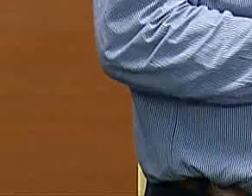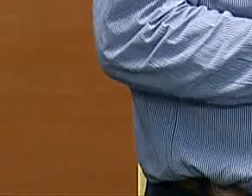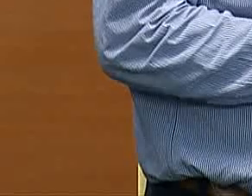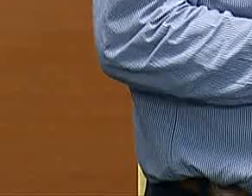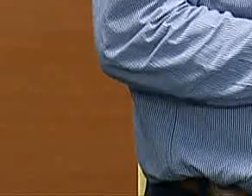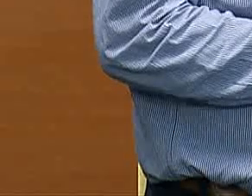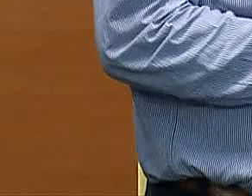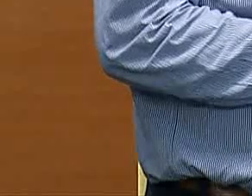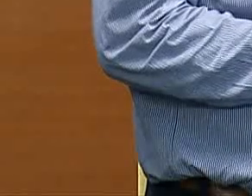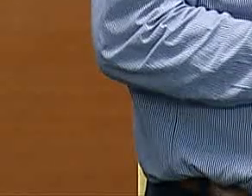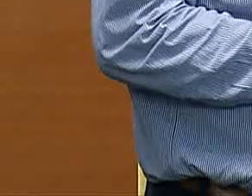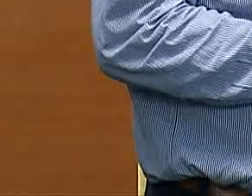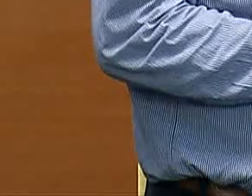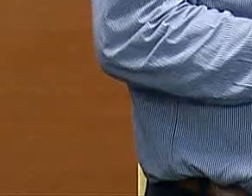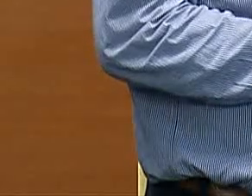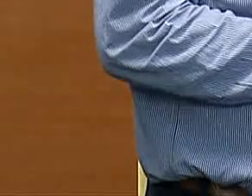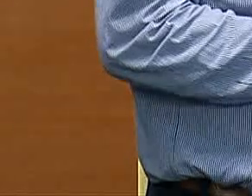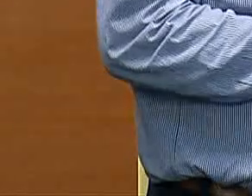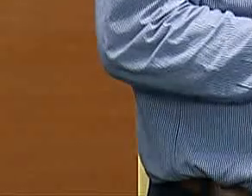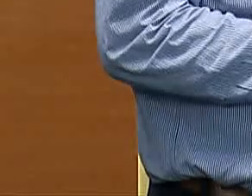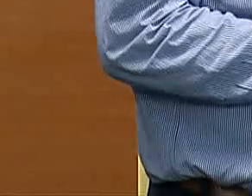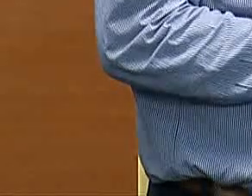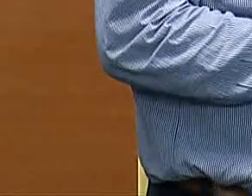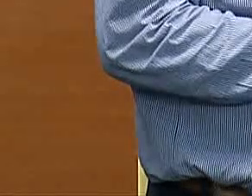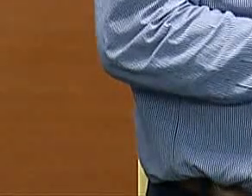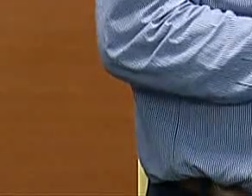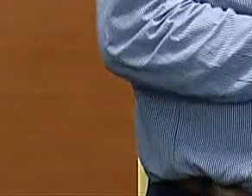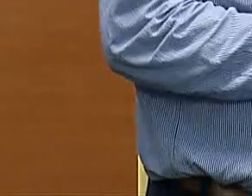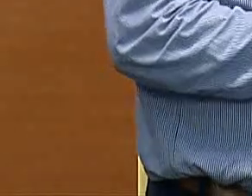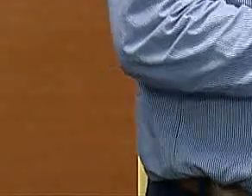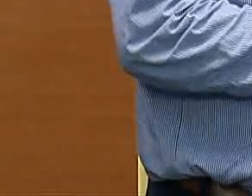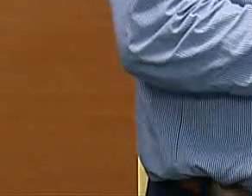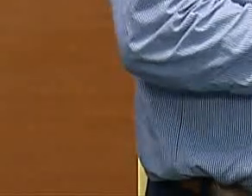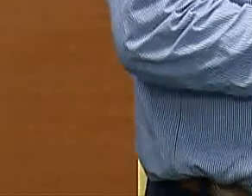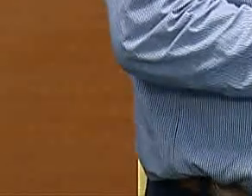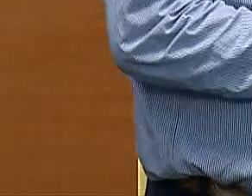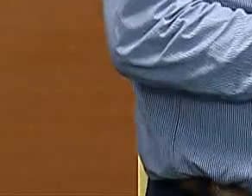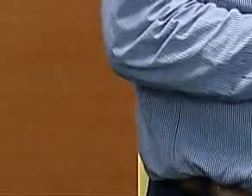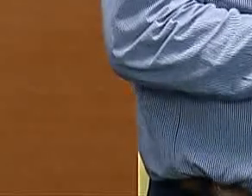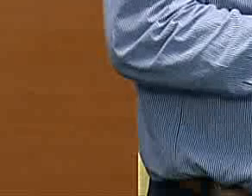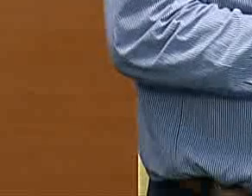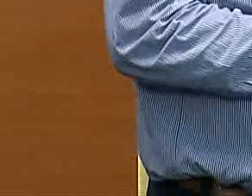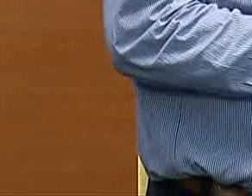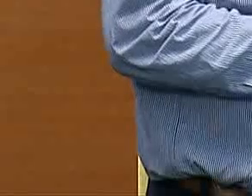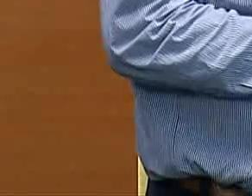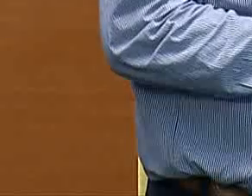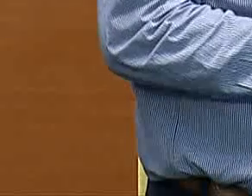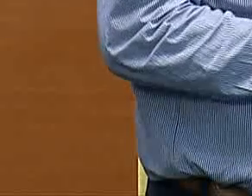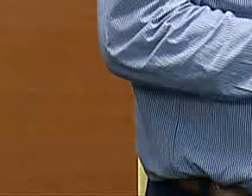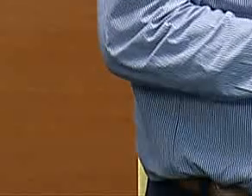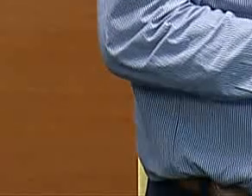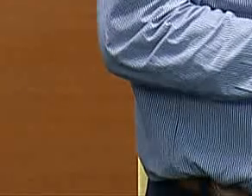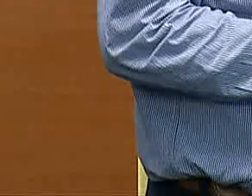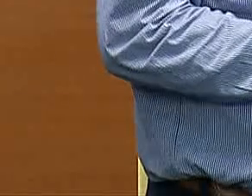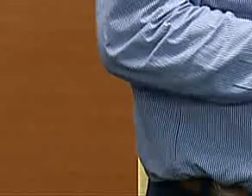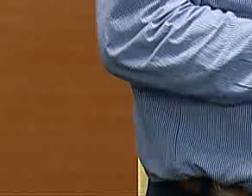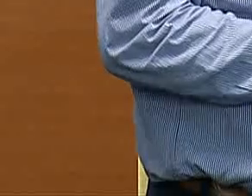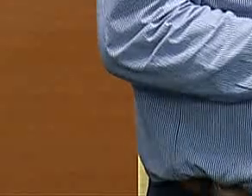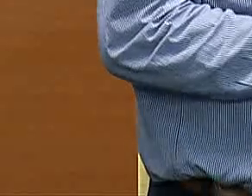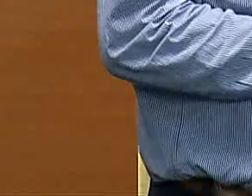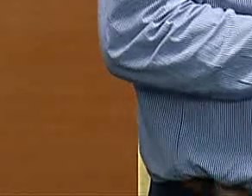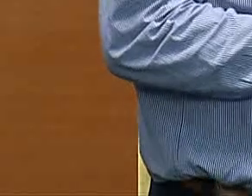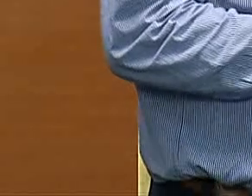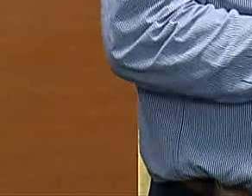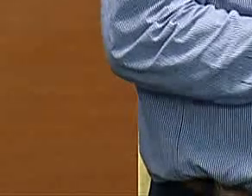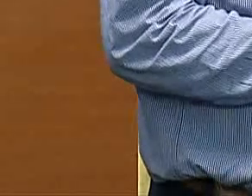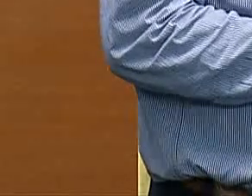de congratulações num gesto de carinho, respeito e de valorização pela pessoa que você é, como